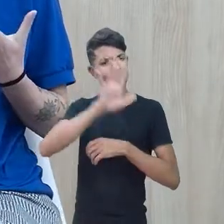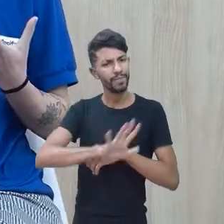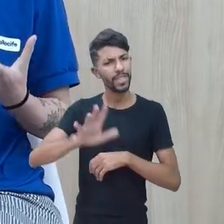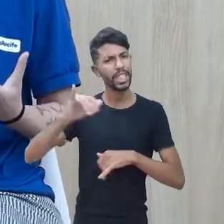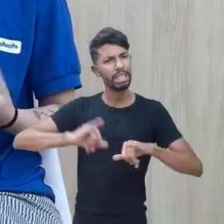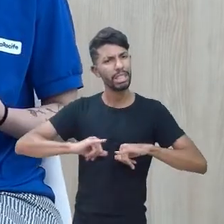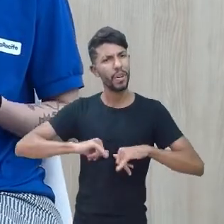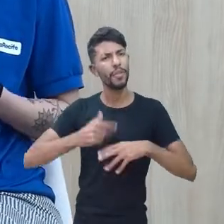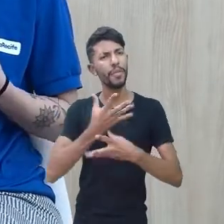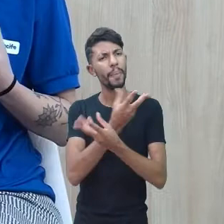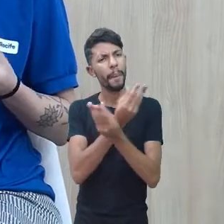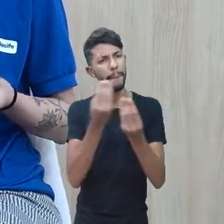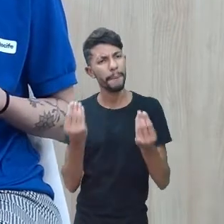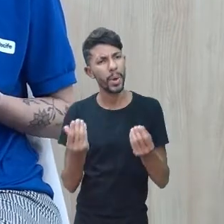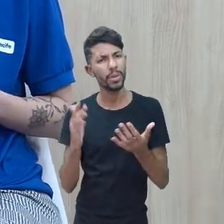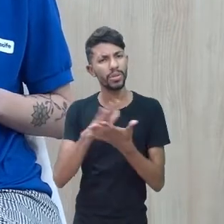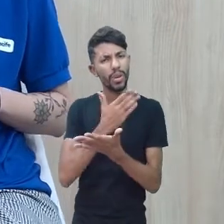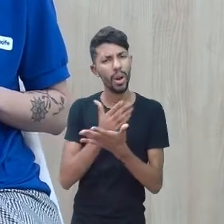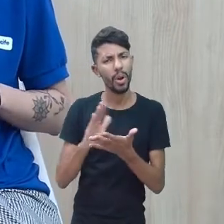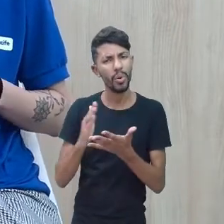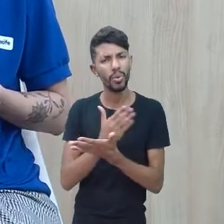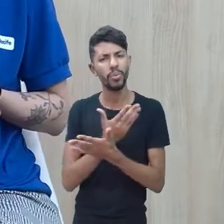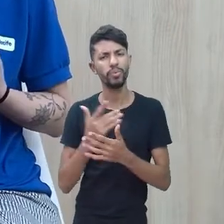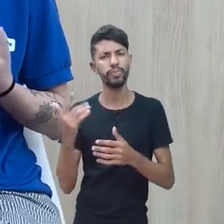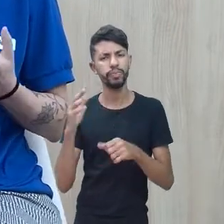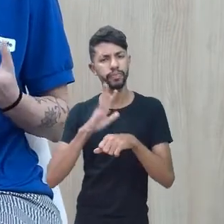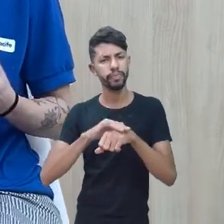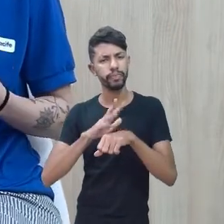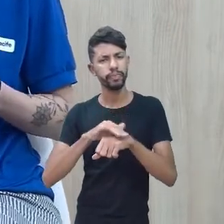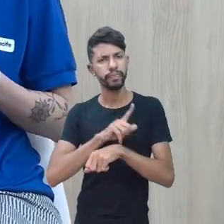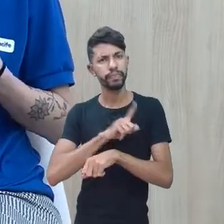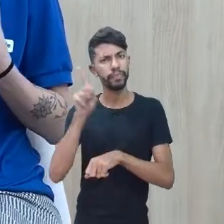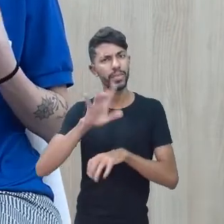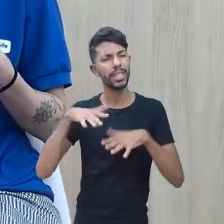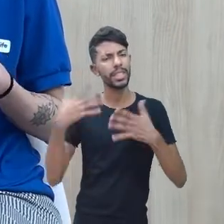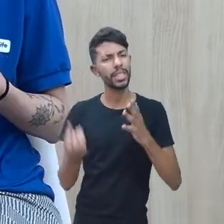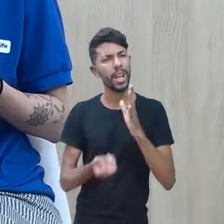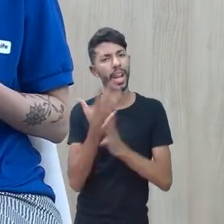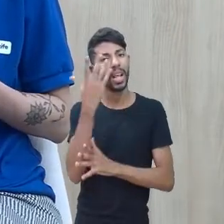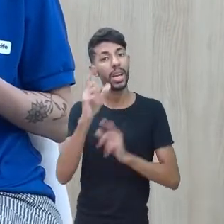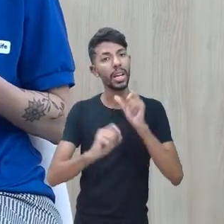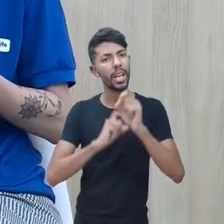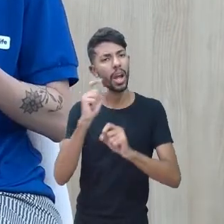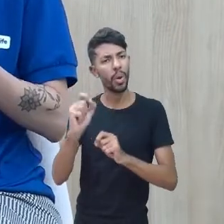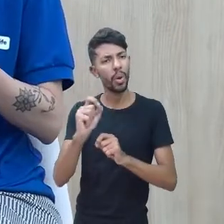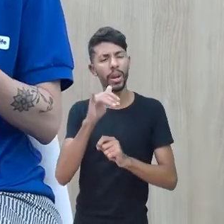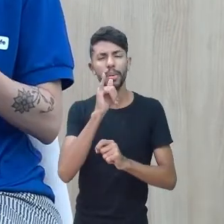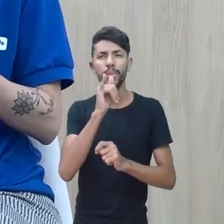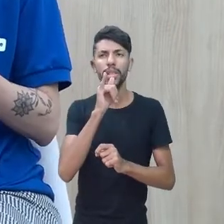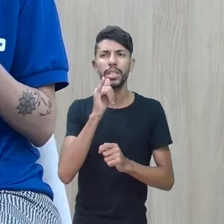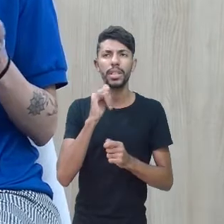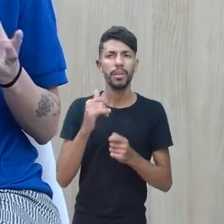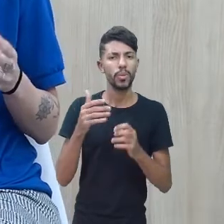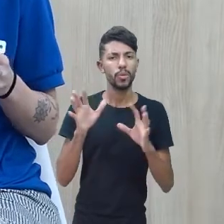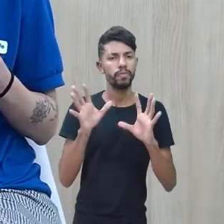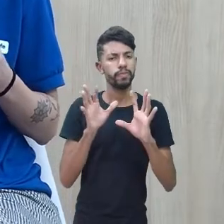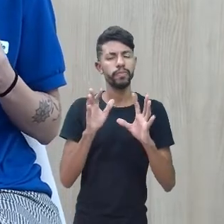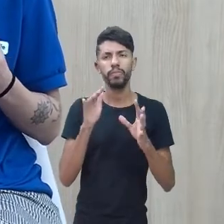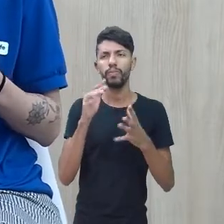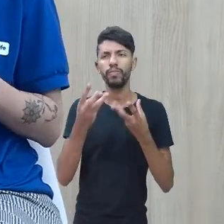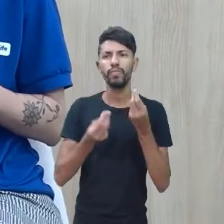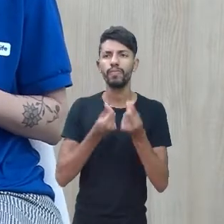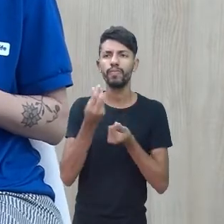sofreram, né? Sofrem algumas epidemias lá, eles realmente criam, né, uma certa rede, né?